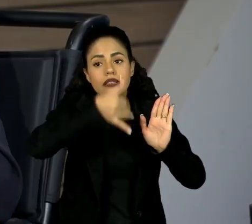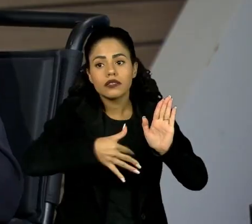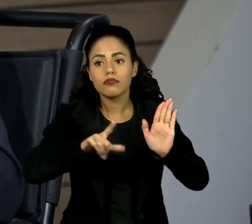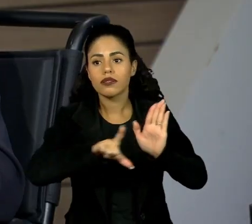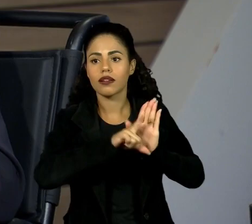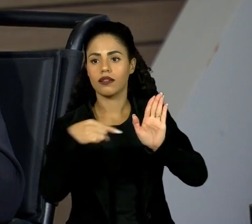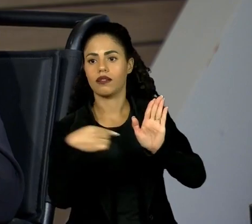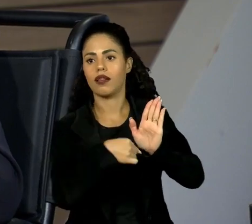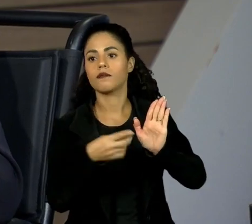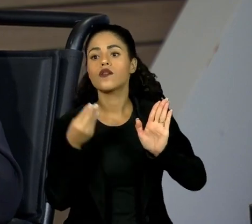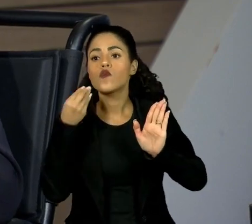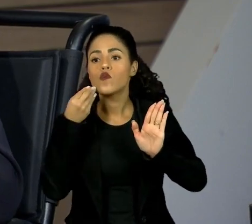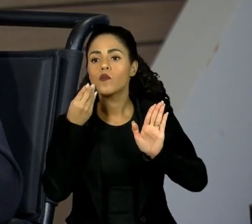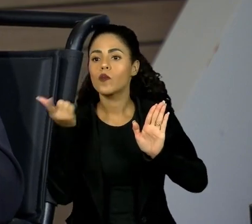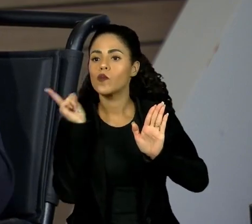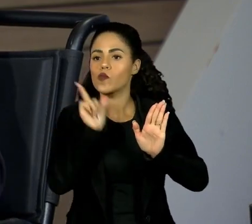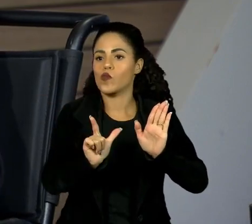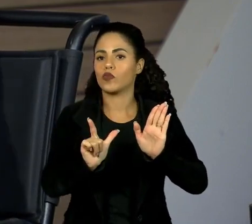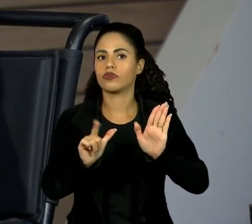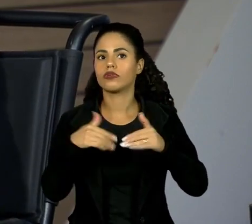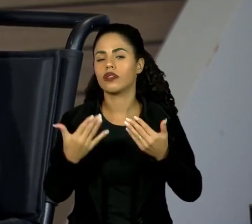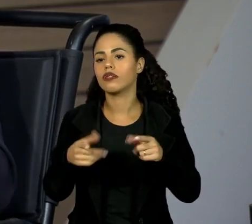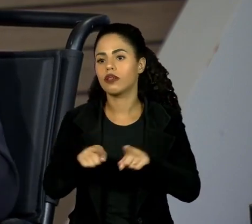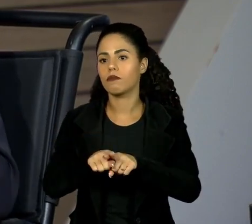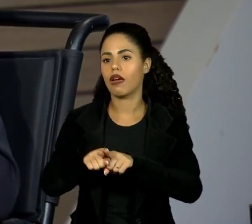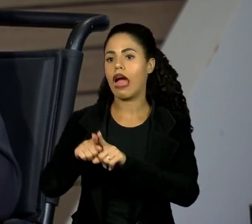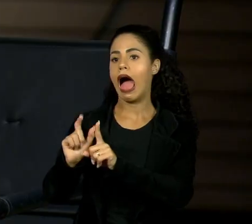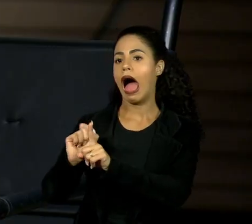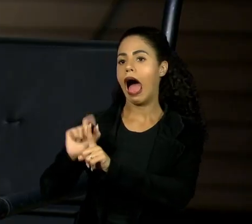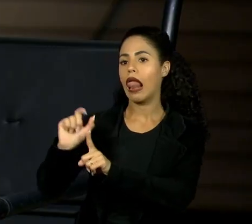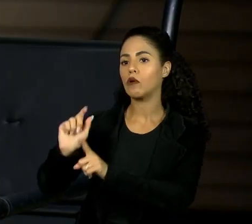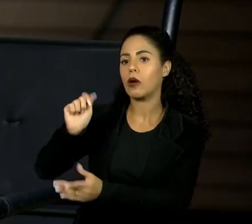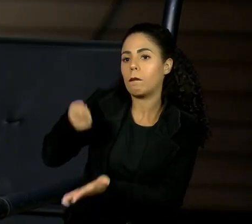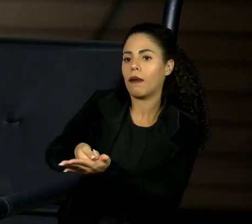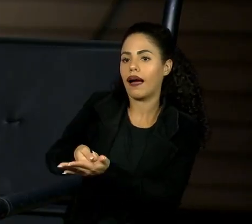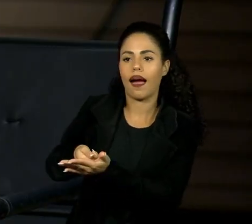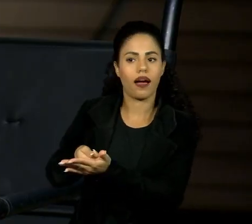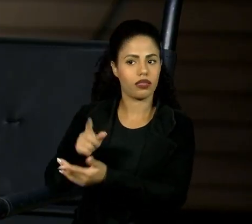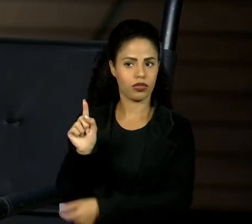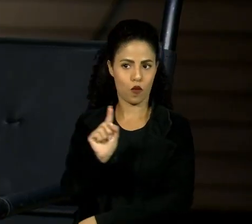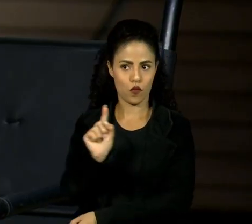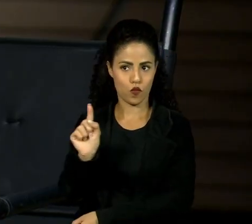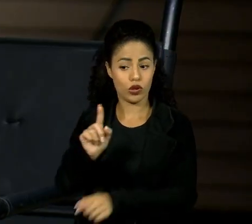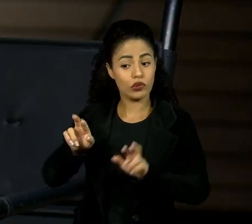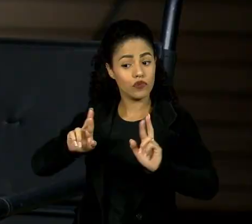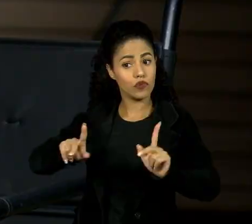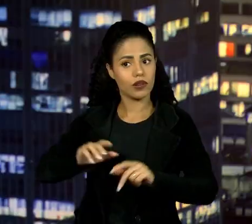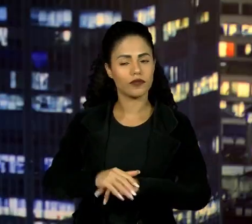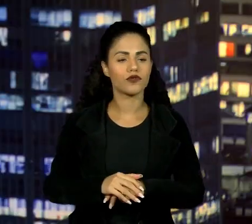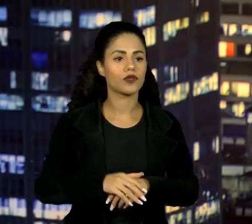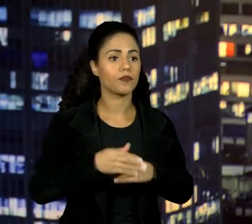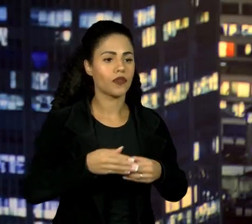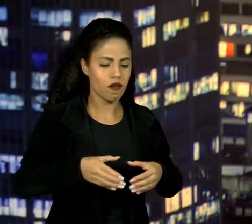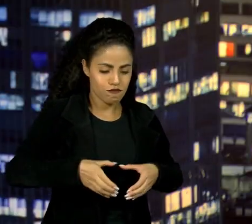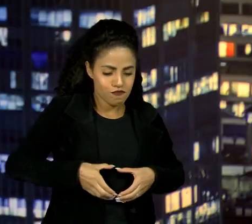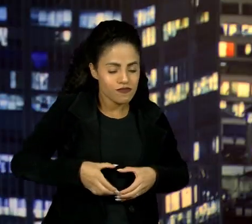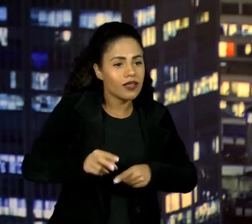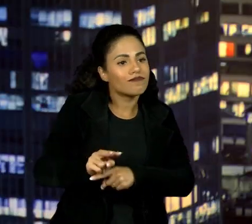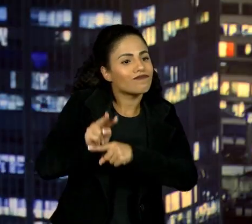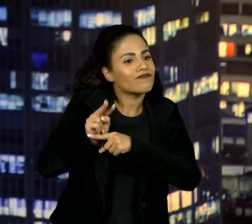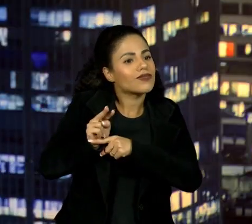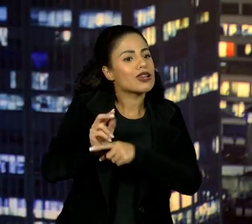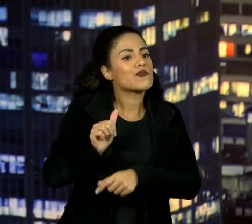previsto para uma útero substituição. E não pode ter o aluguel, né? Não pode ser barriga de aluguel. Esse útero solidário, essa